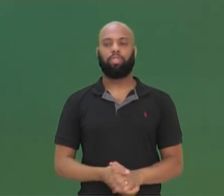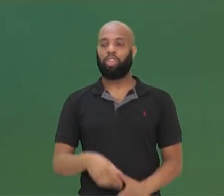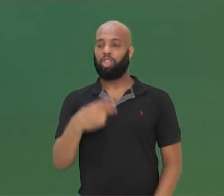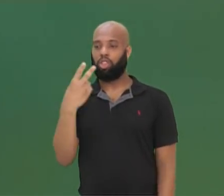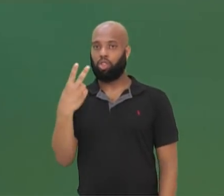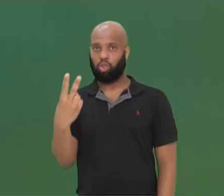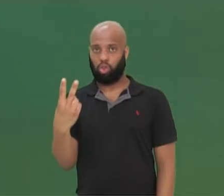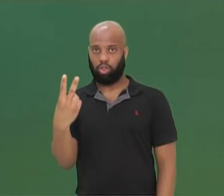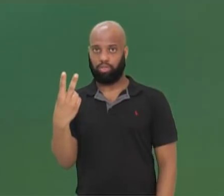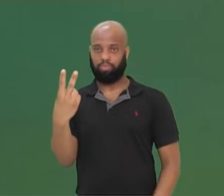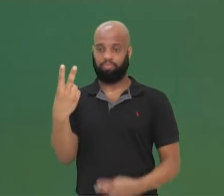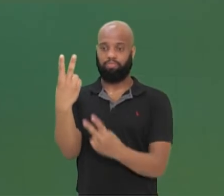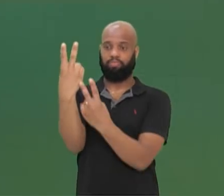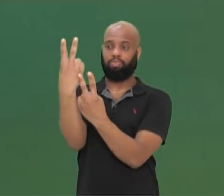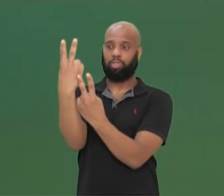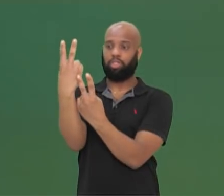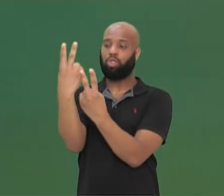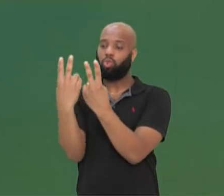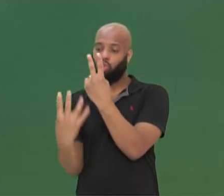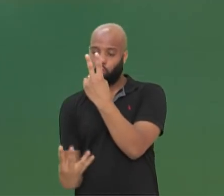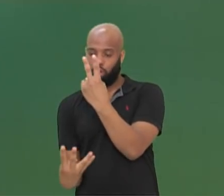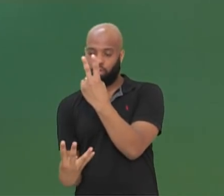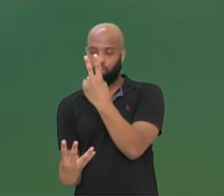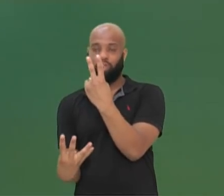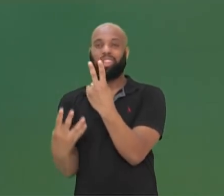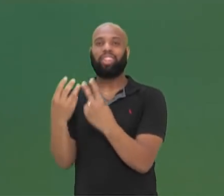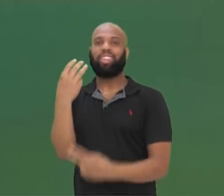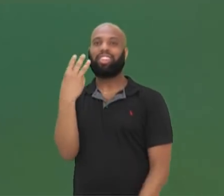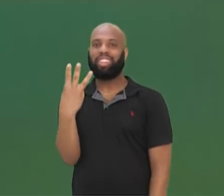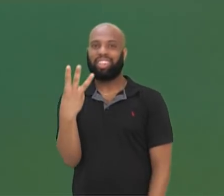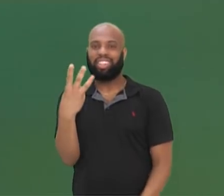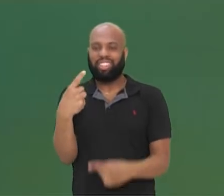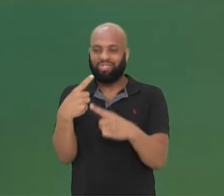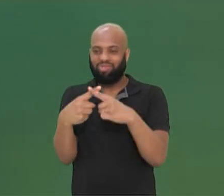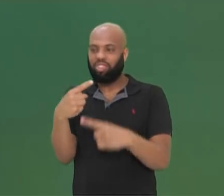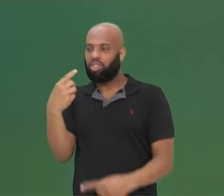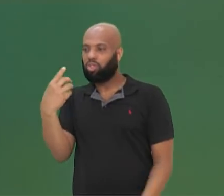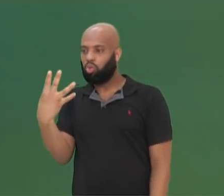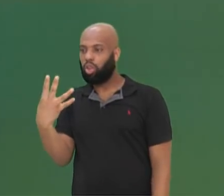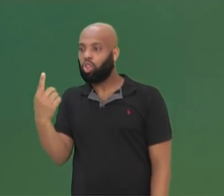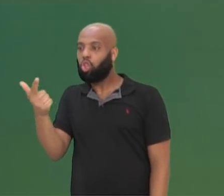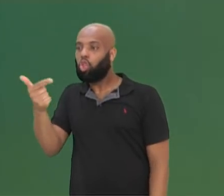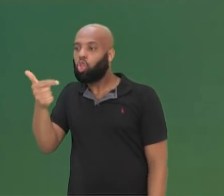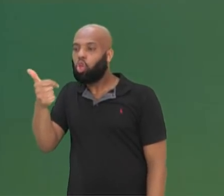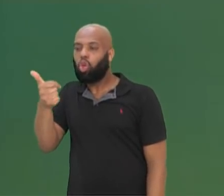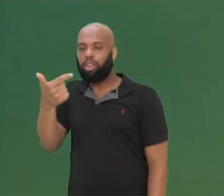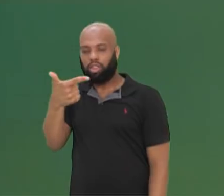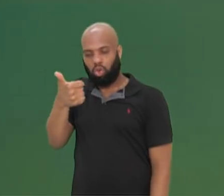2 ao quadrado é 4 e 3 vezes 4 é 12. 12x.